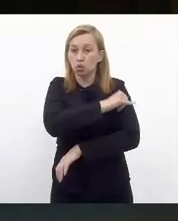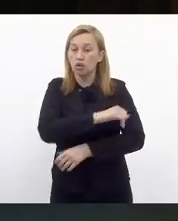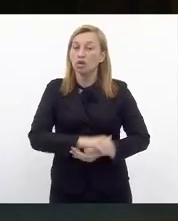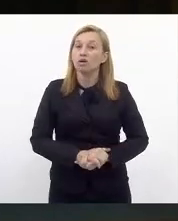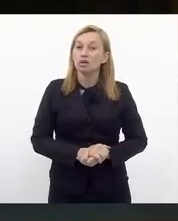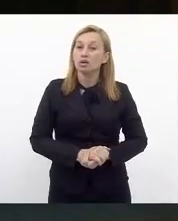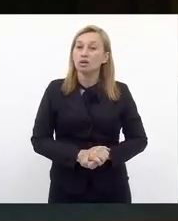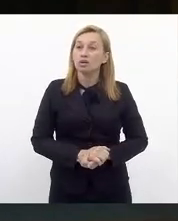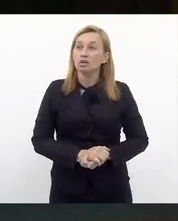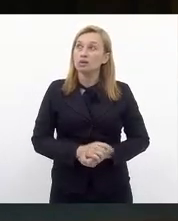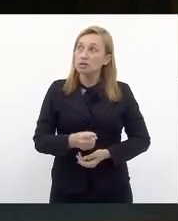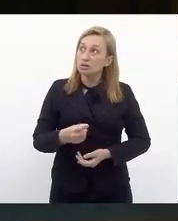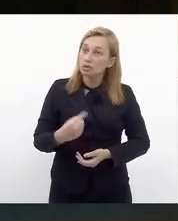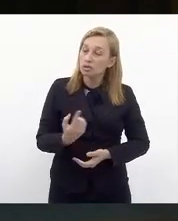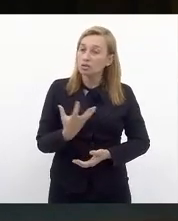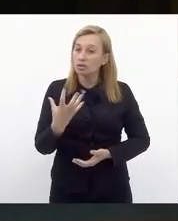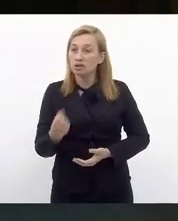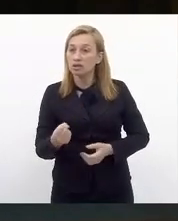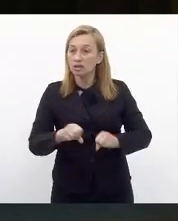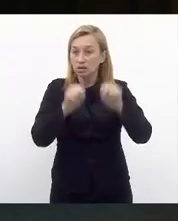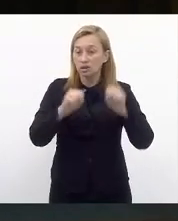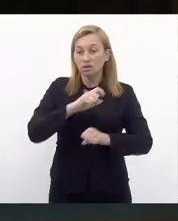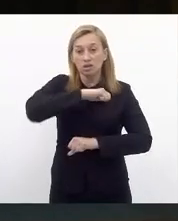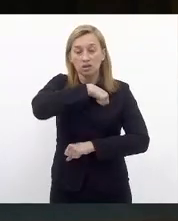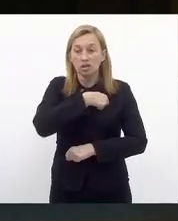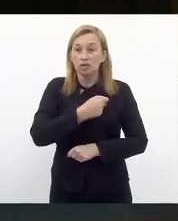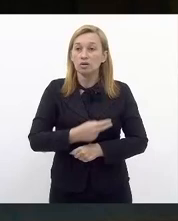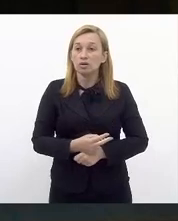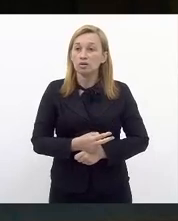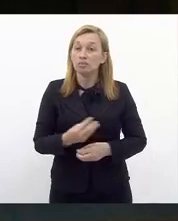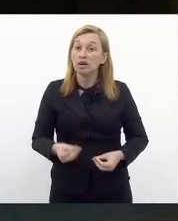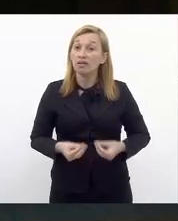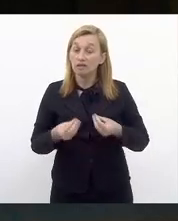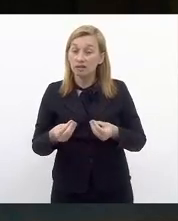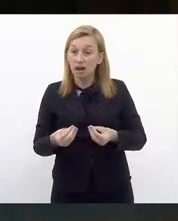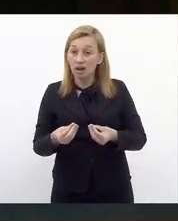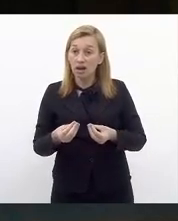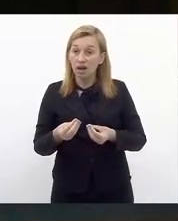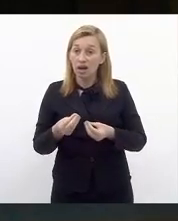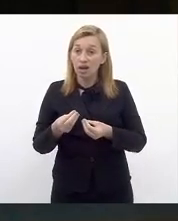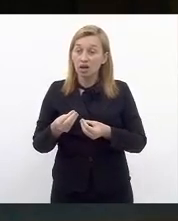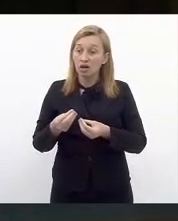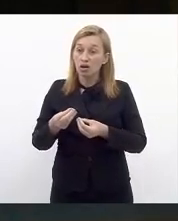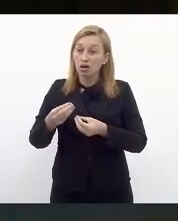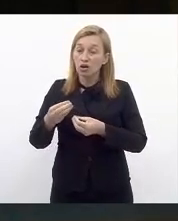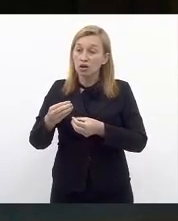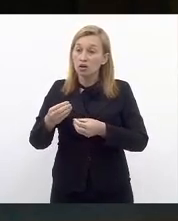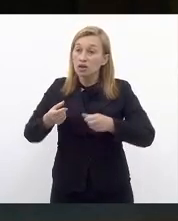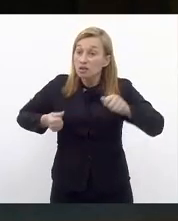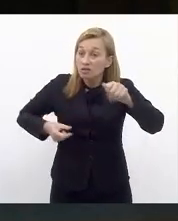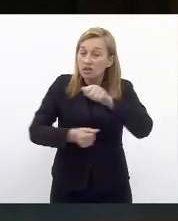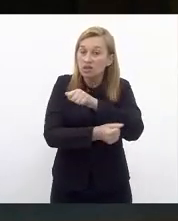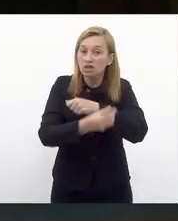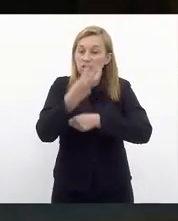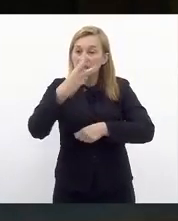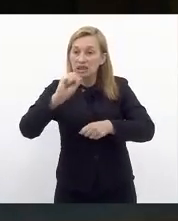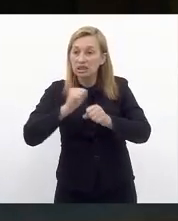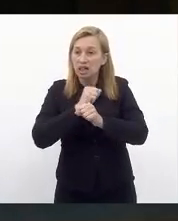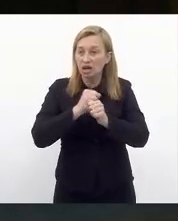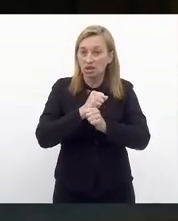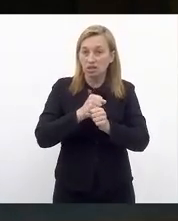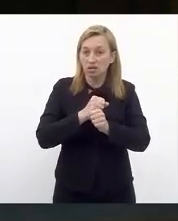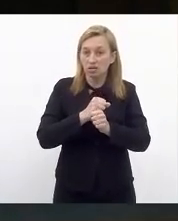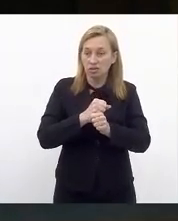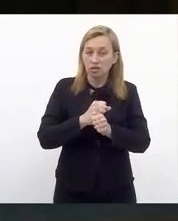somos nós estamos aderindo ao regime de recuperação fiscal para dar expectativa de investimento para os próximos 30 anos